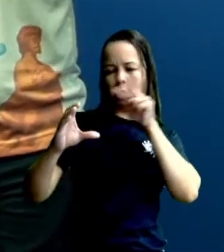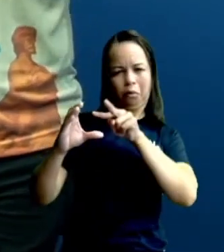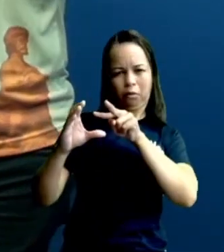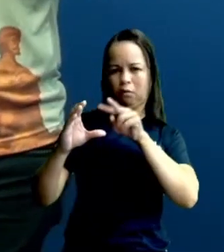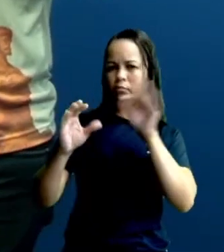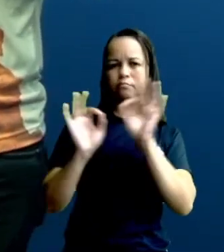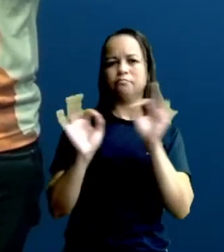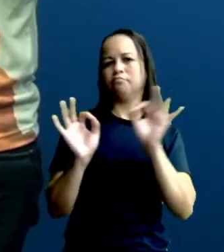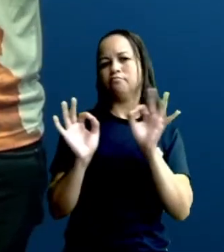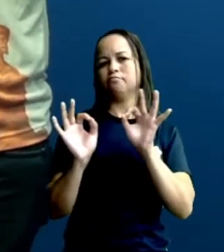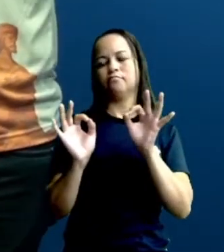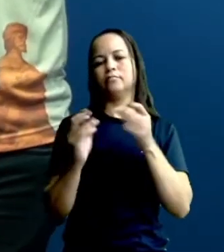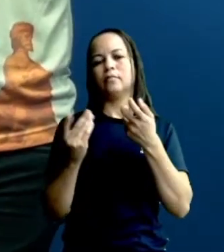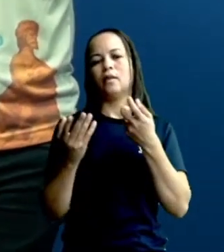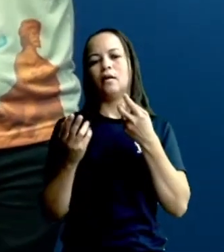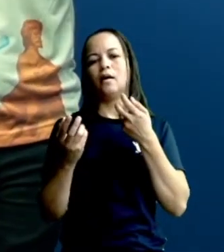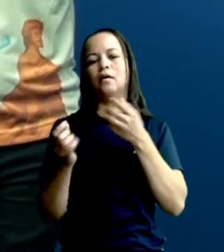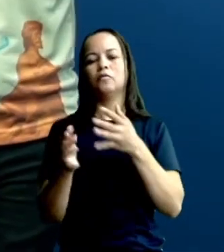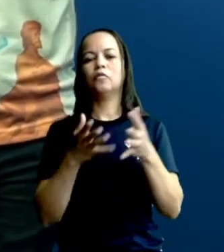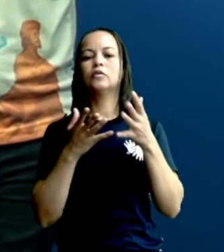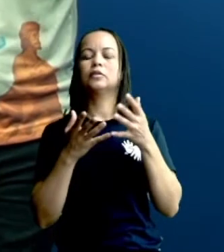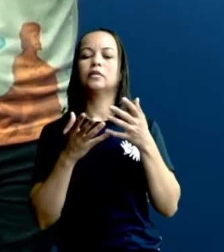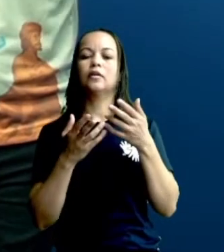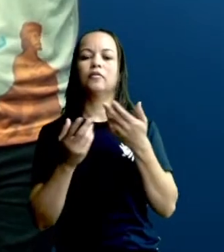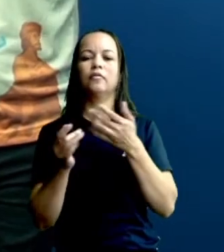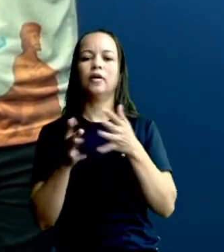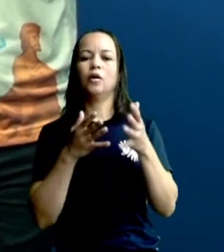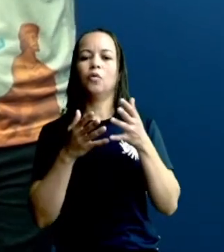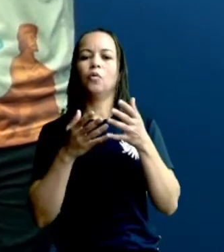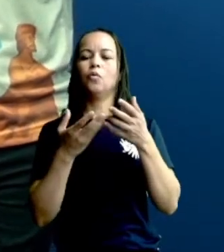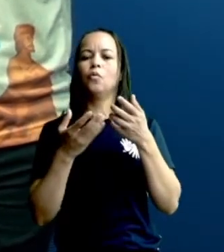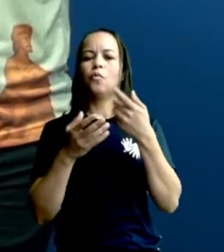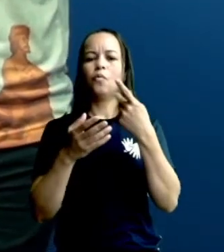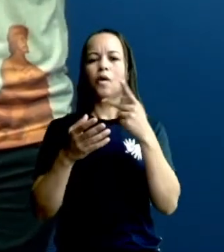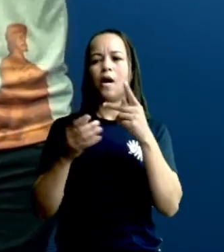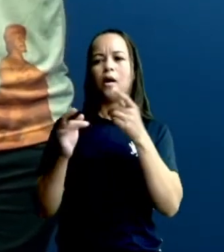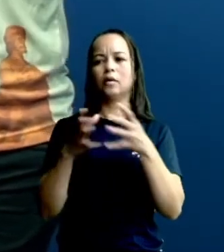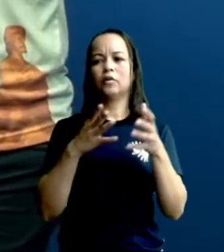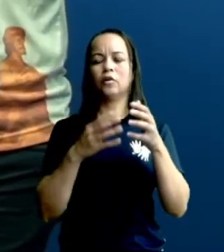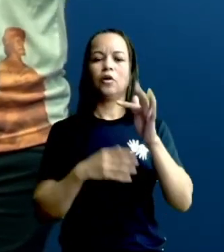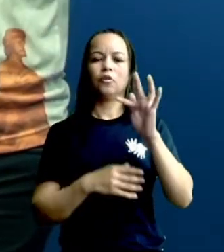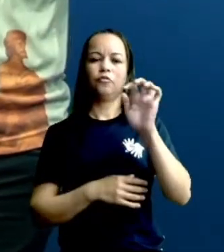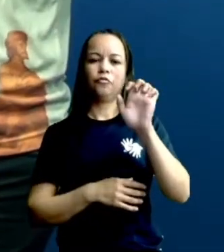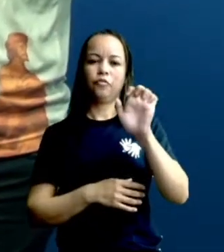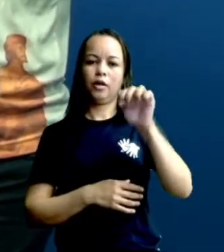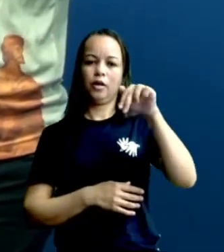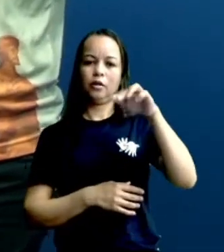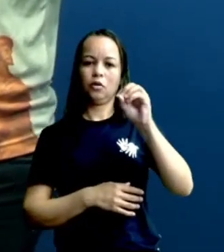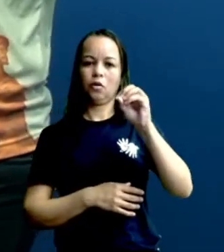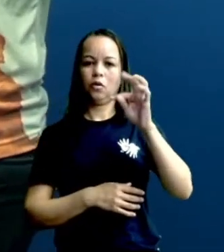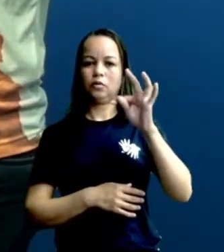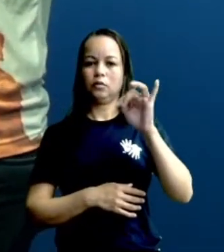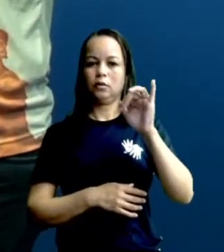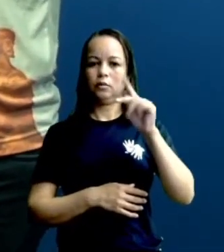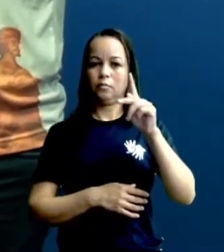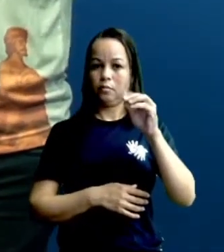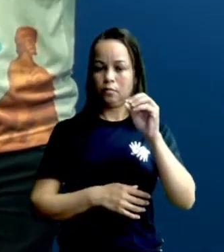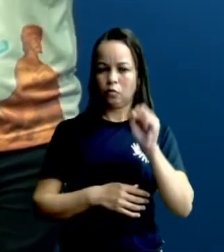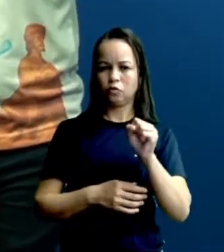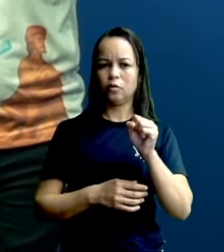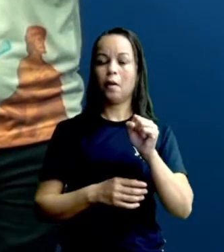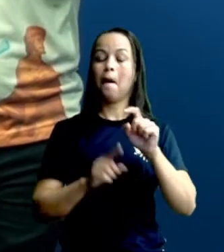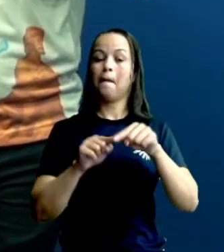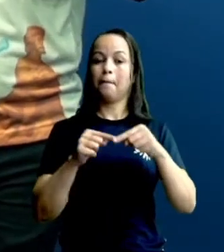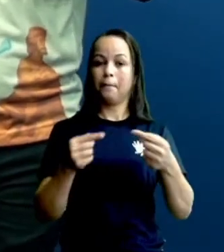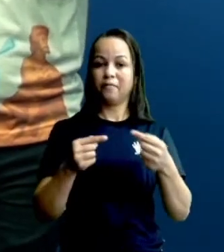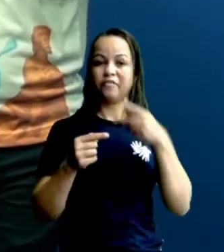você vê uma outra característica chamada de fenótipo, que falaremos mais na frente. Mas o genótipo